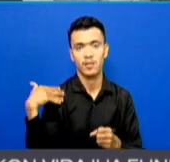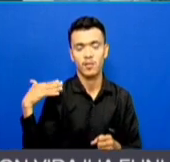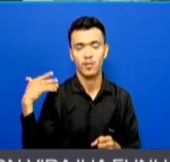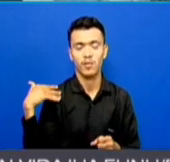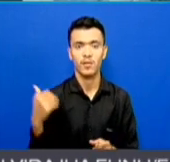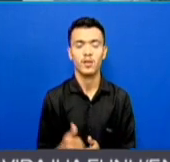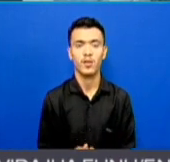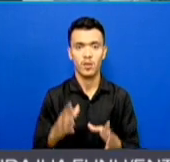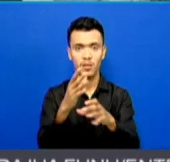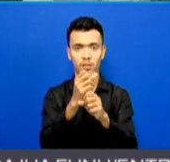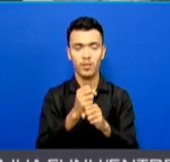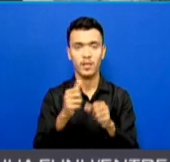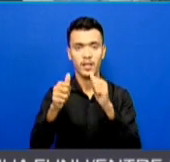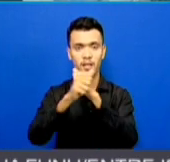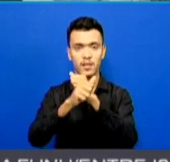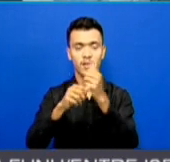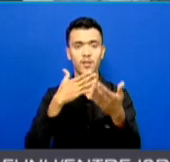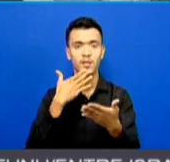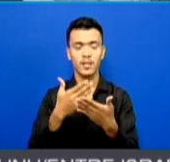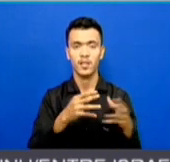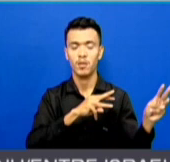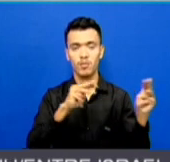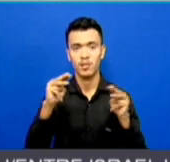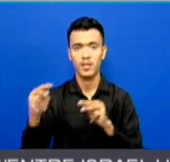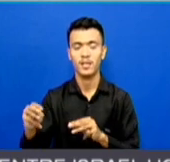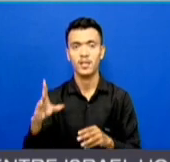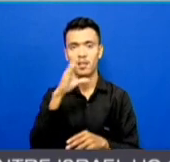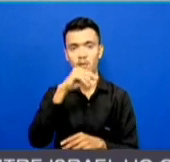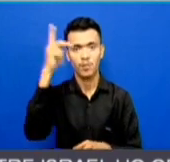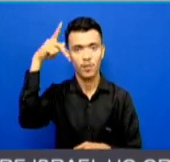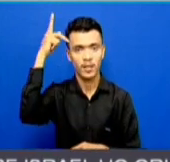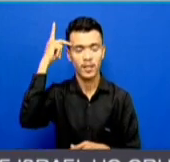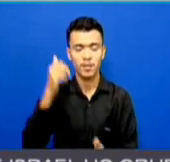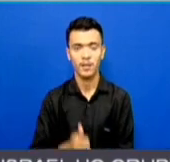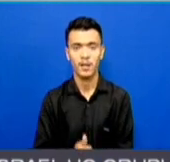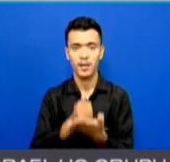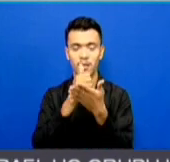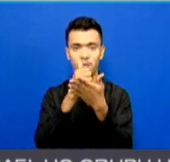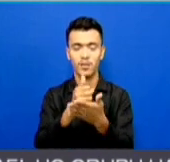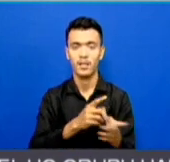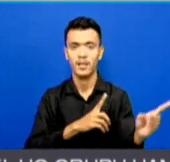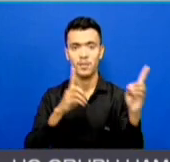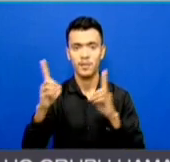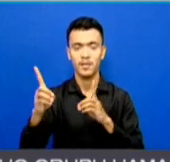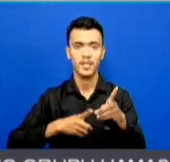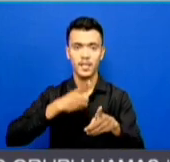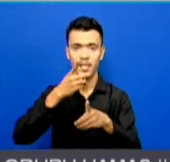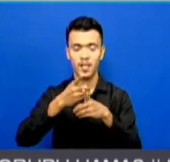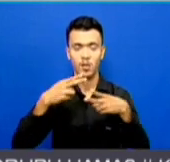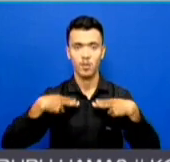jovem, o de fotiação coletivo ba mudança sistema, no política ne be contribui ba realização direito humano